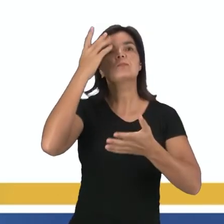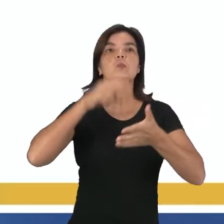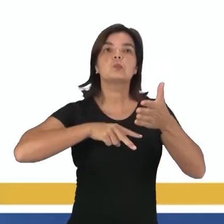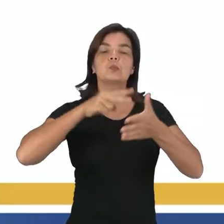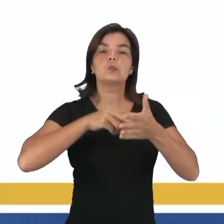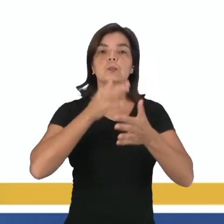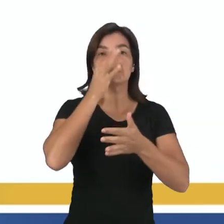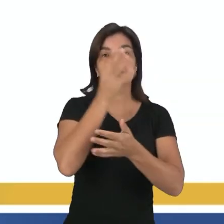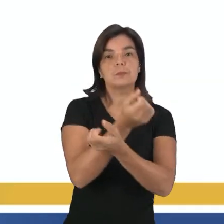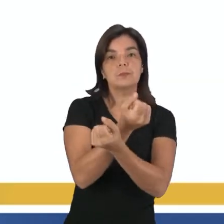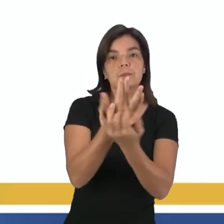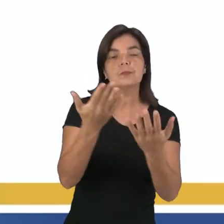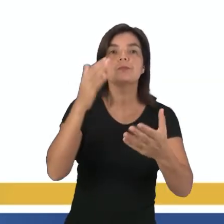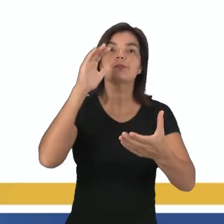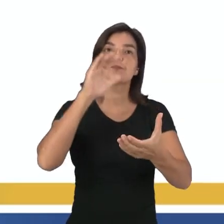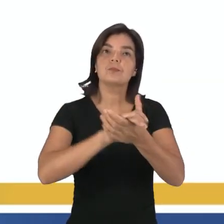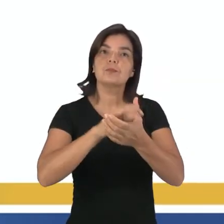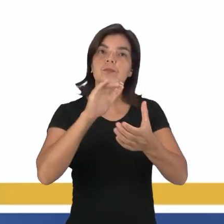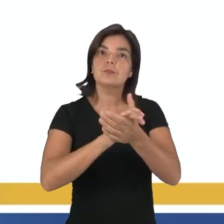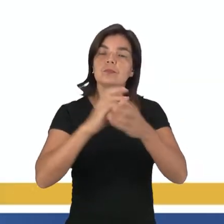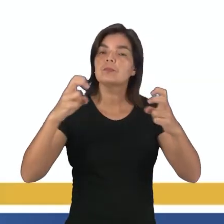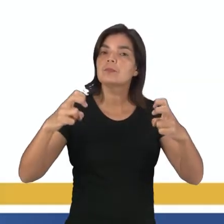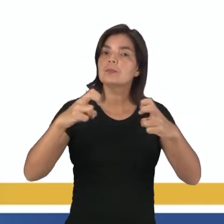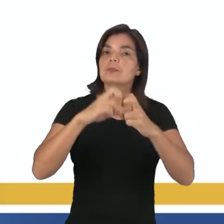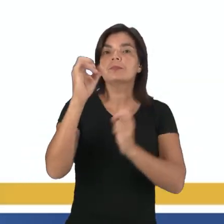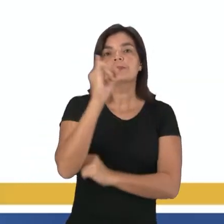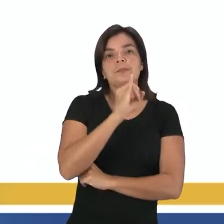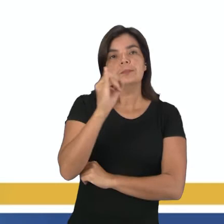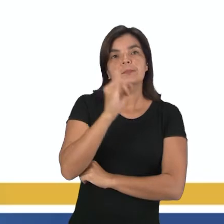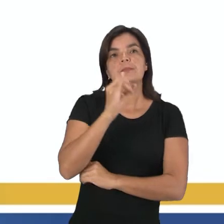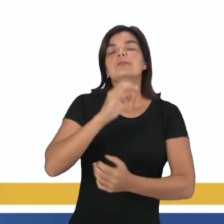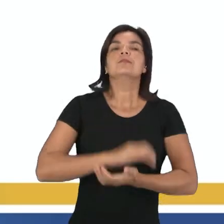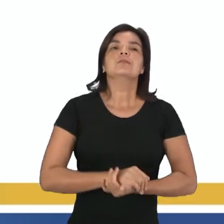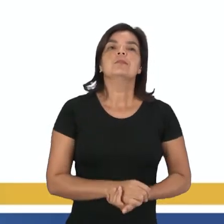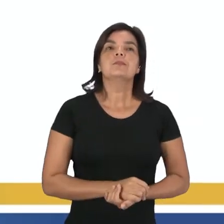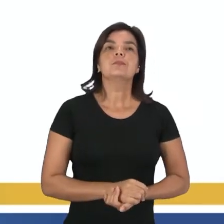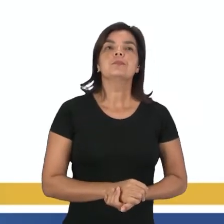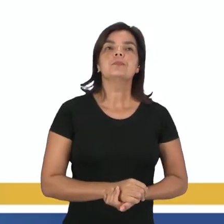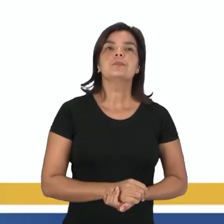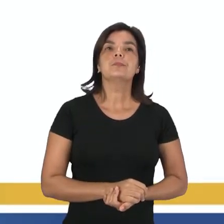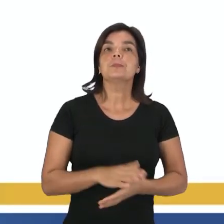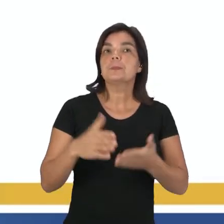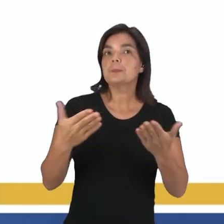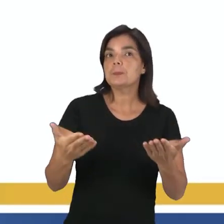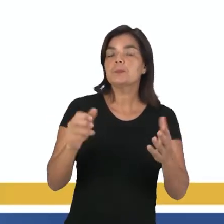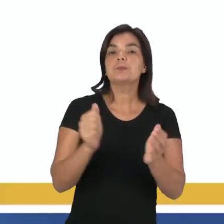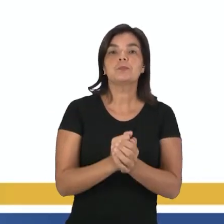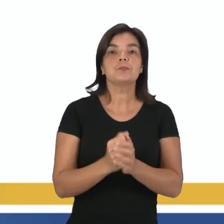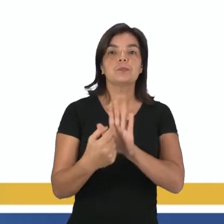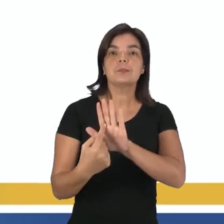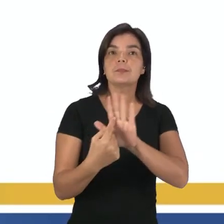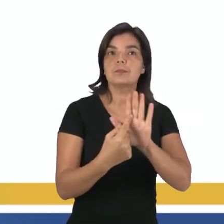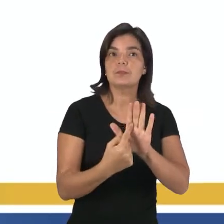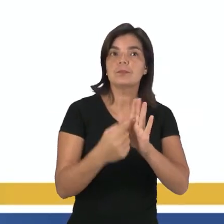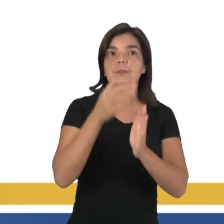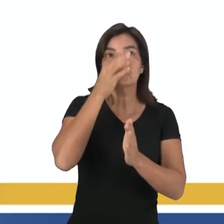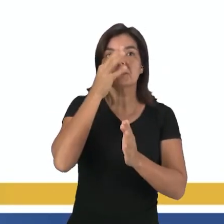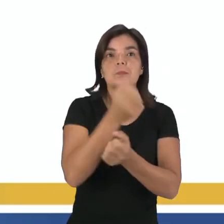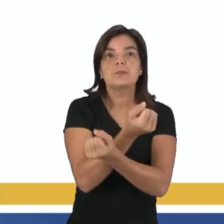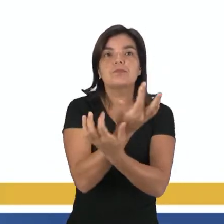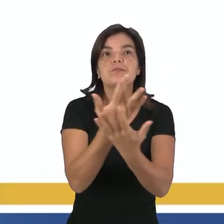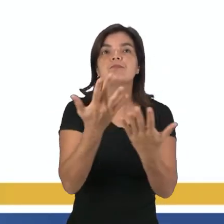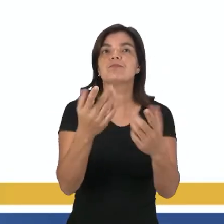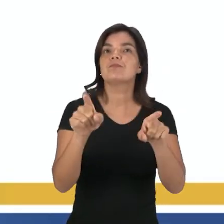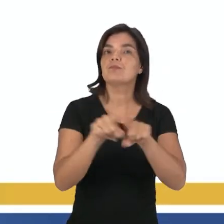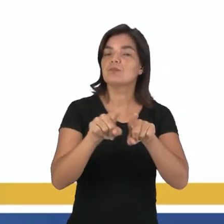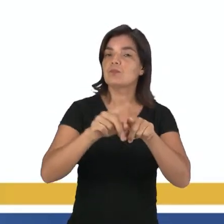leitor. Flores de casamento causam acidente aéreo na Itália. O ato de jogar as